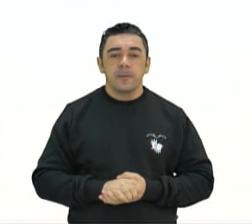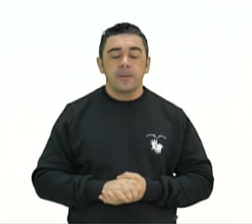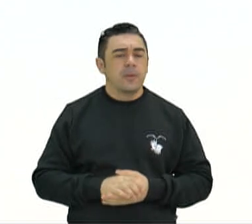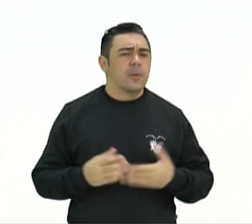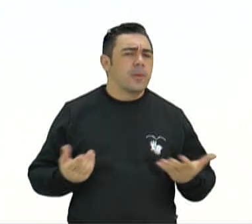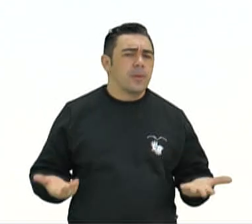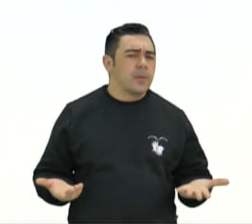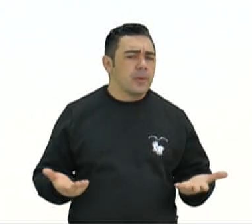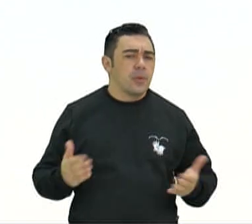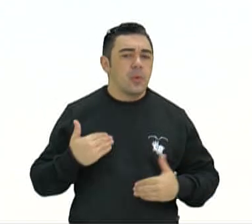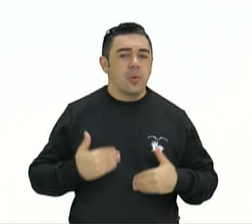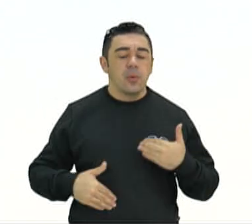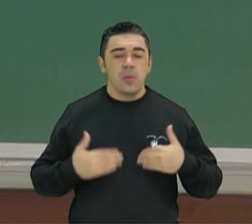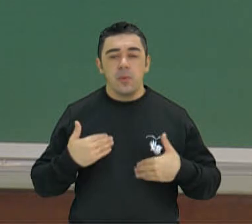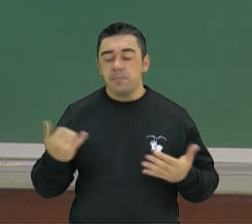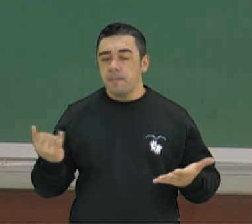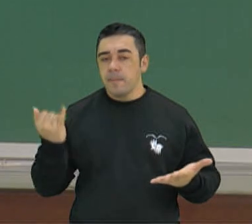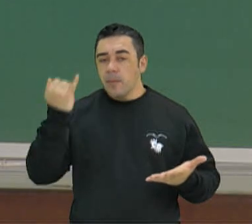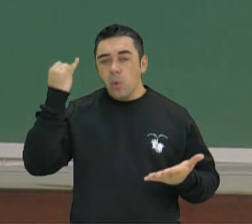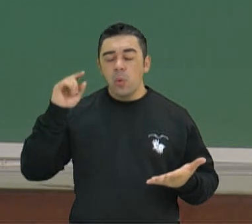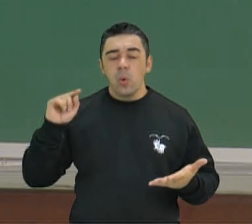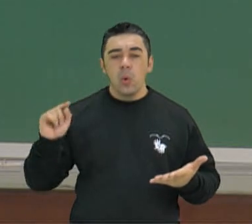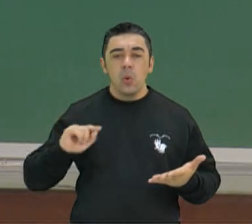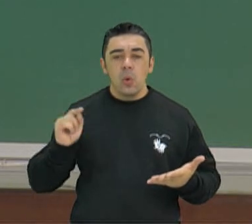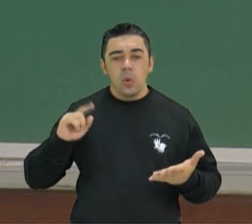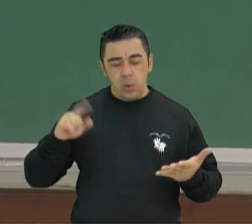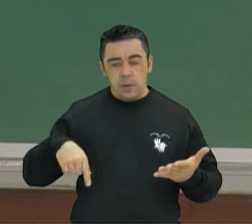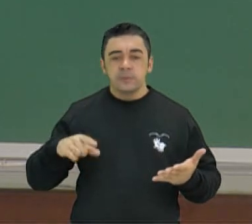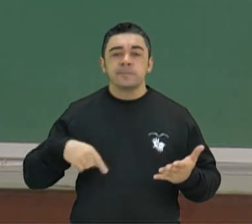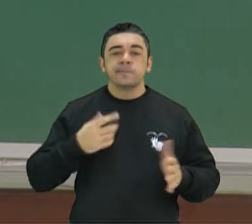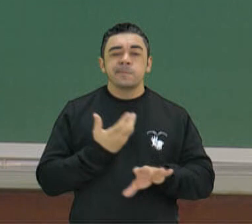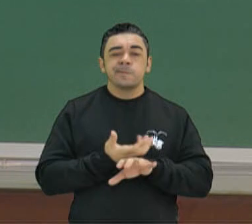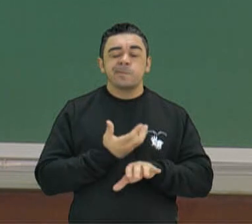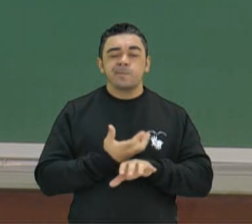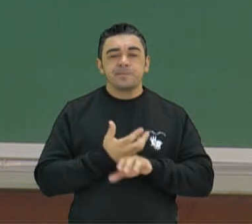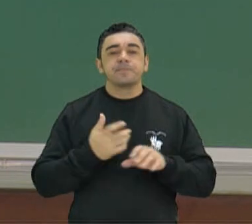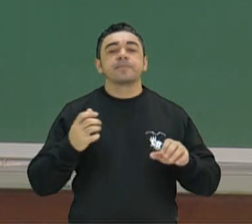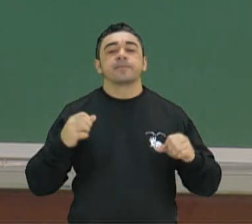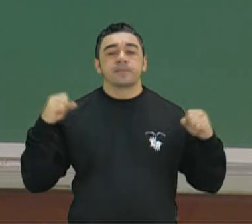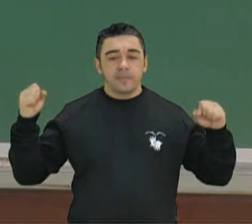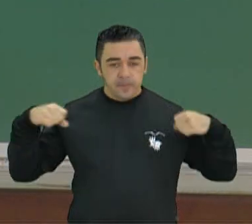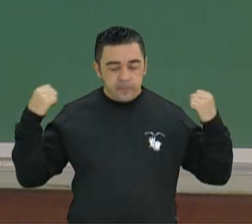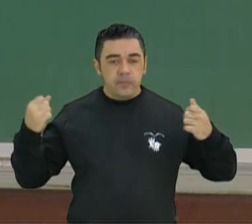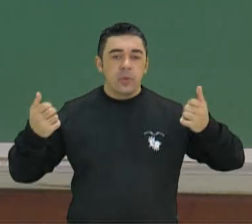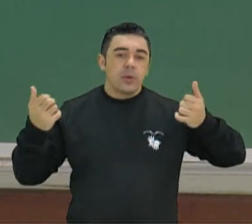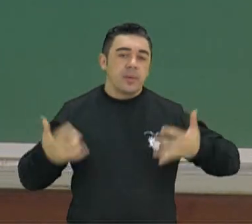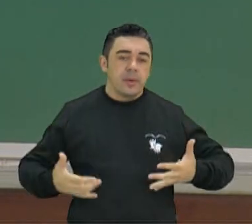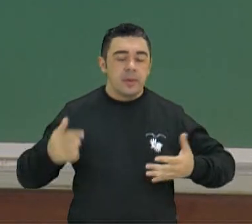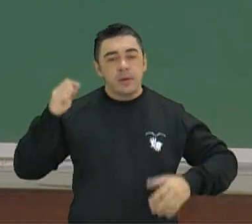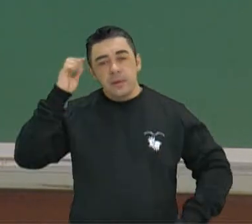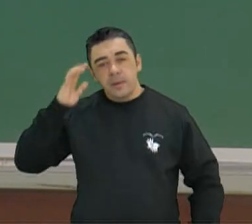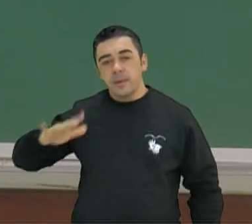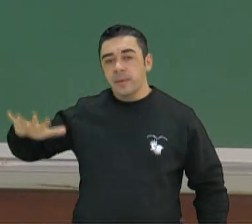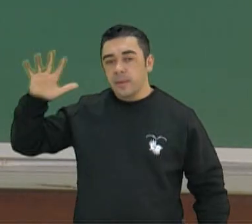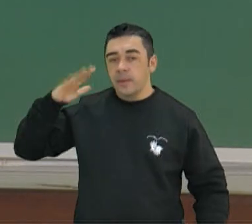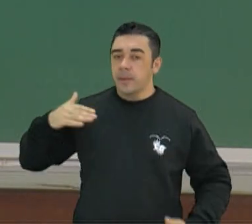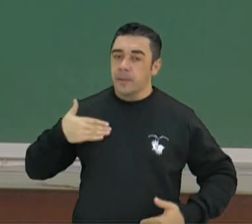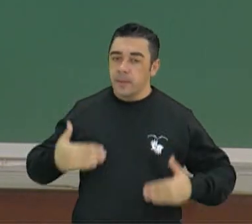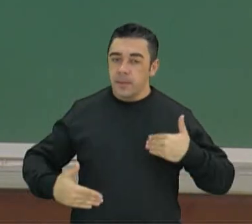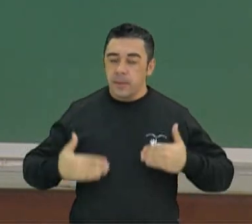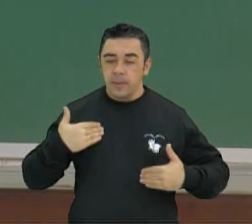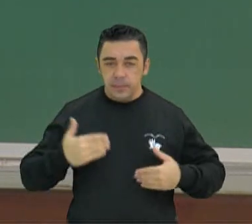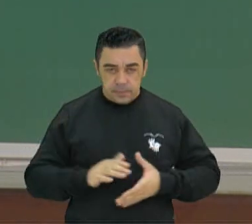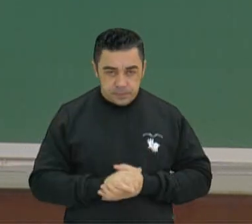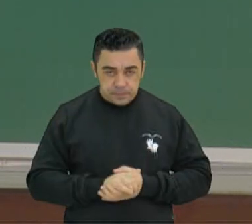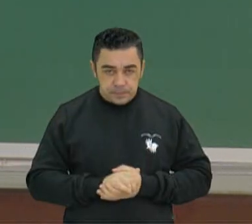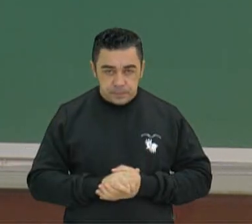E o corpo é um elemento fundamental da disciplina de educação física e também quando nós falamos de imagem corporal. Ele